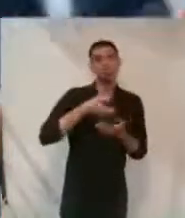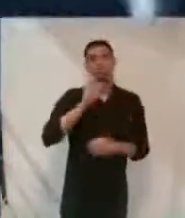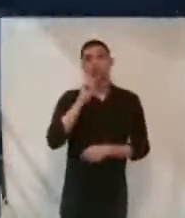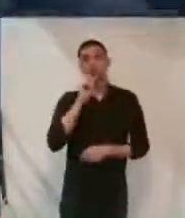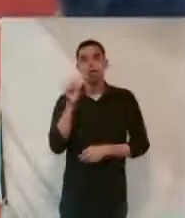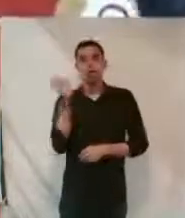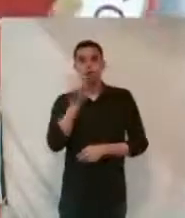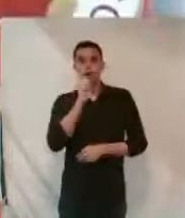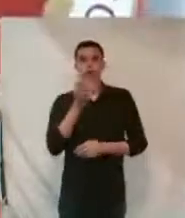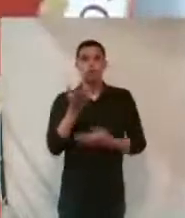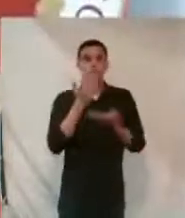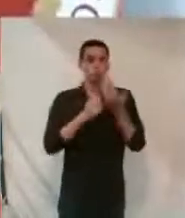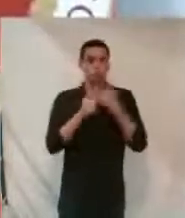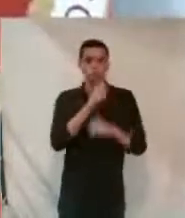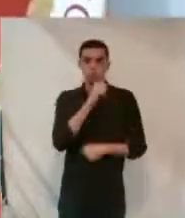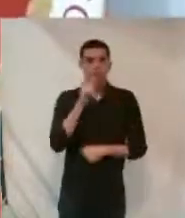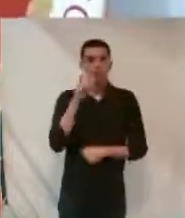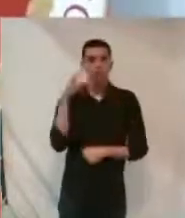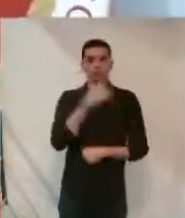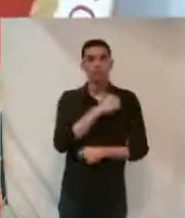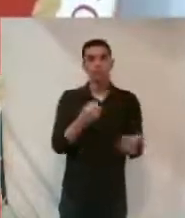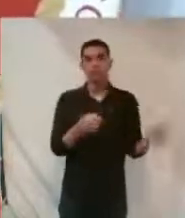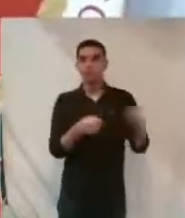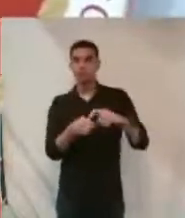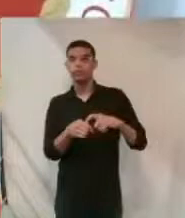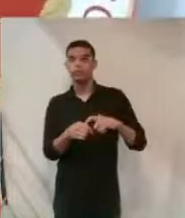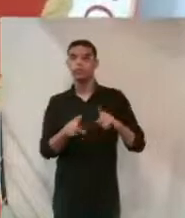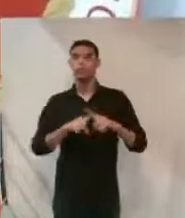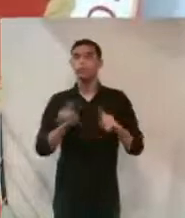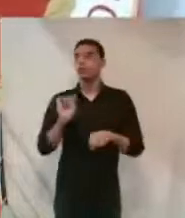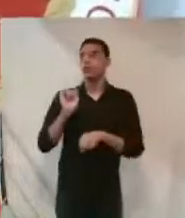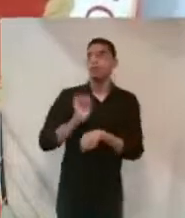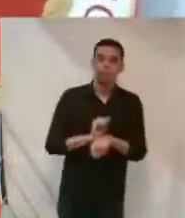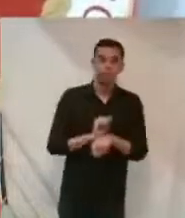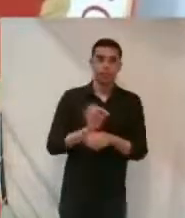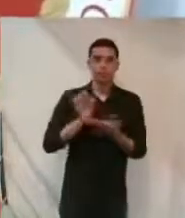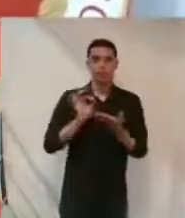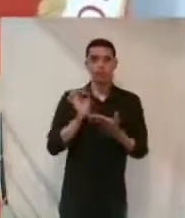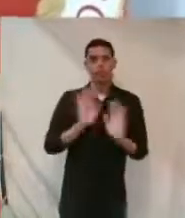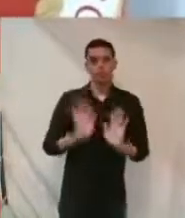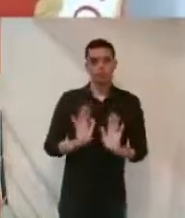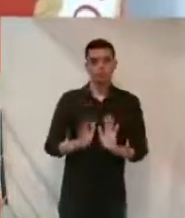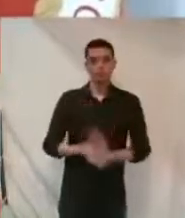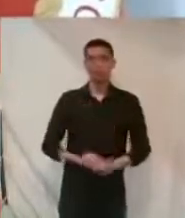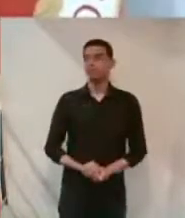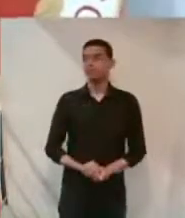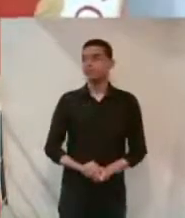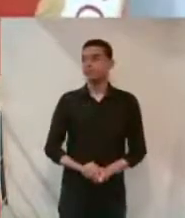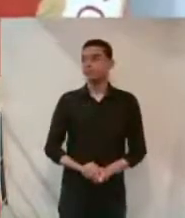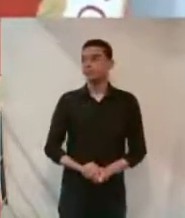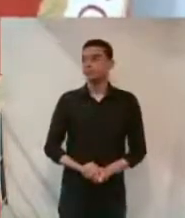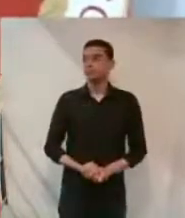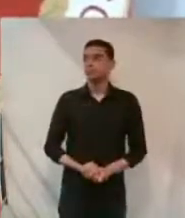água, fazer um lanche rapidamente e voltar. Mas não é pausa para café.